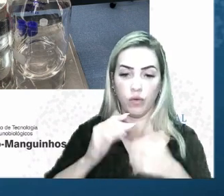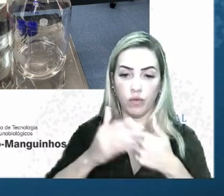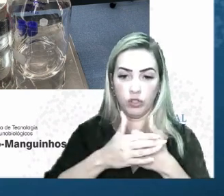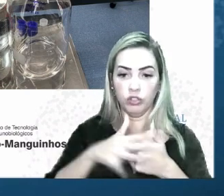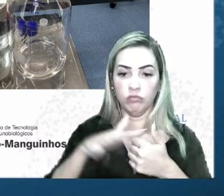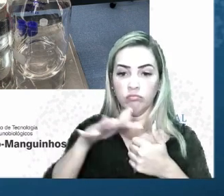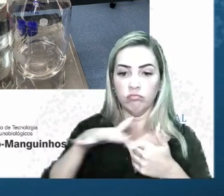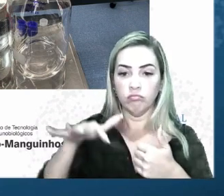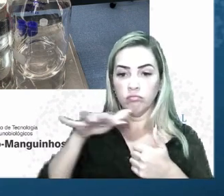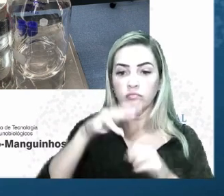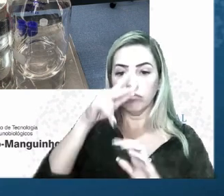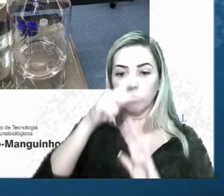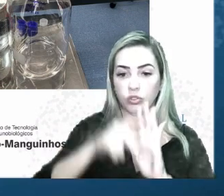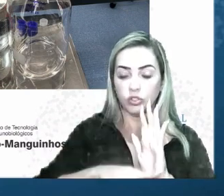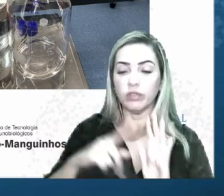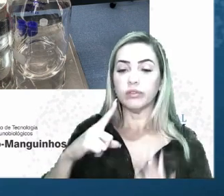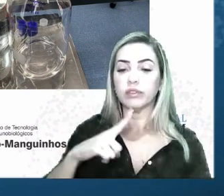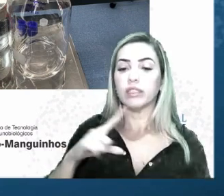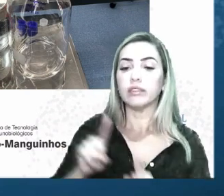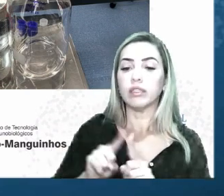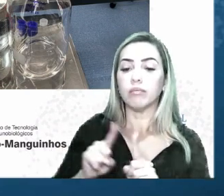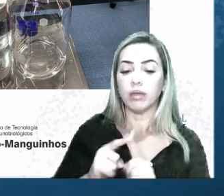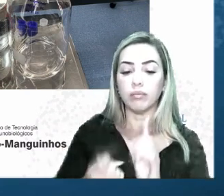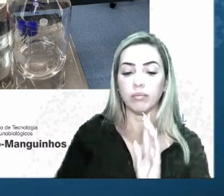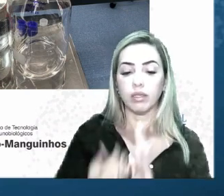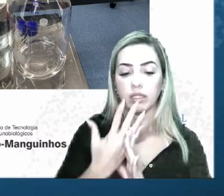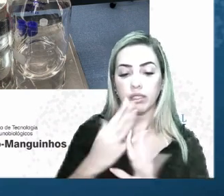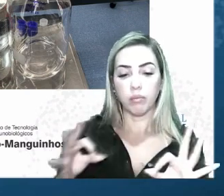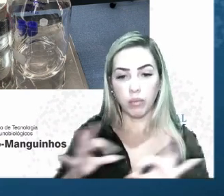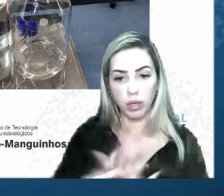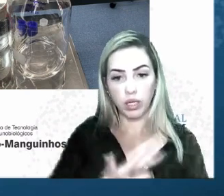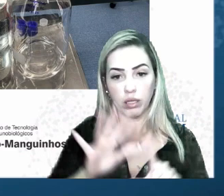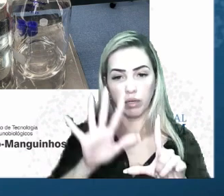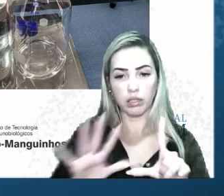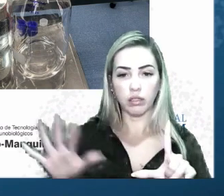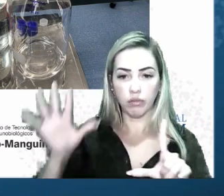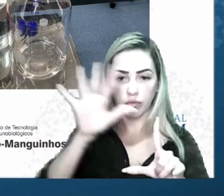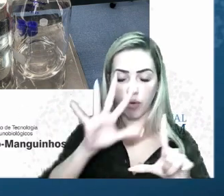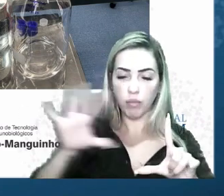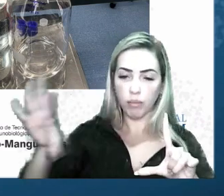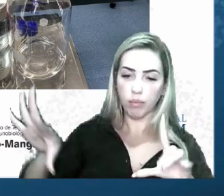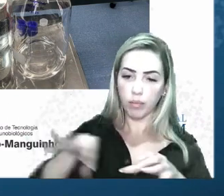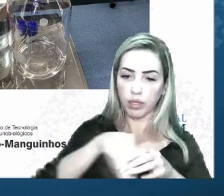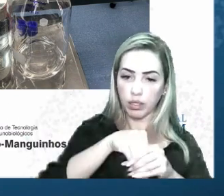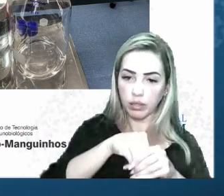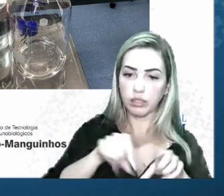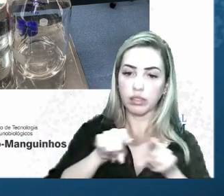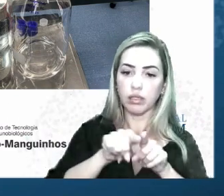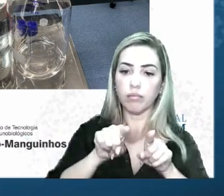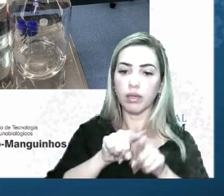projeto está a implementação completa da plataforma, a incorporação completa dessa plataforma em